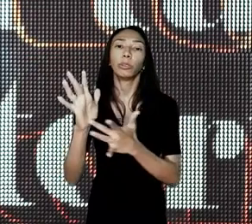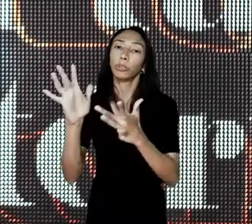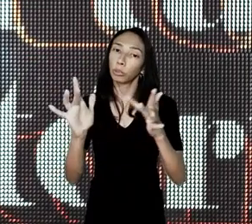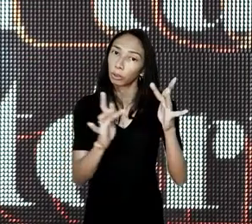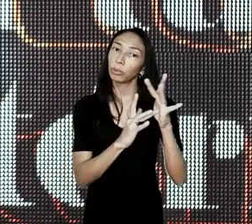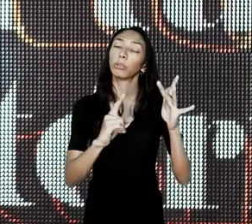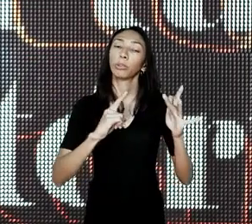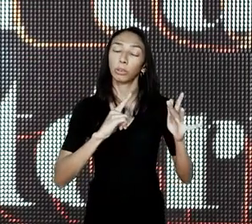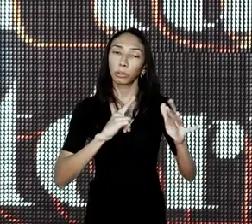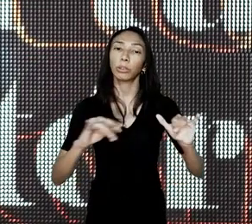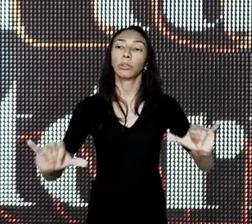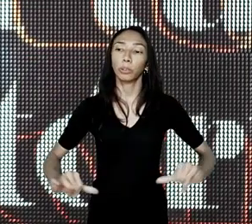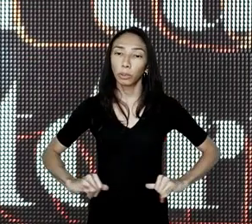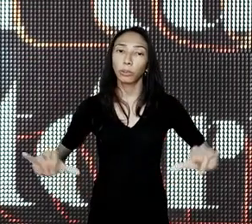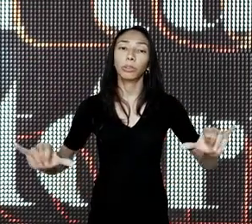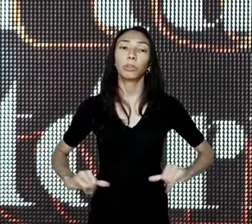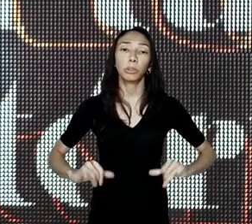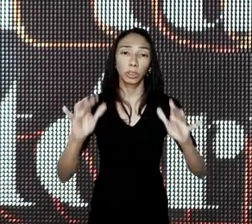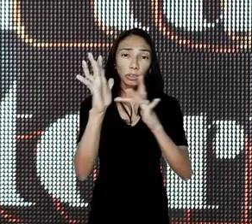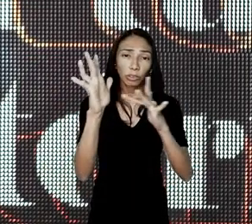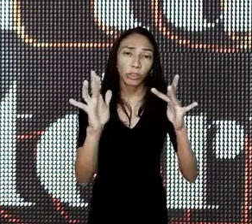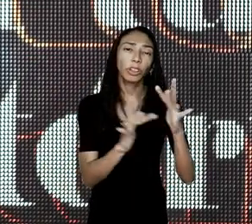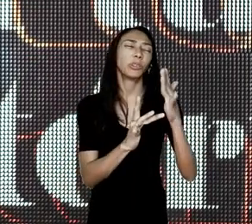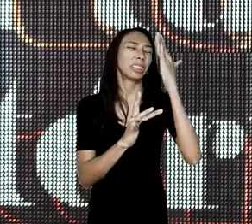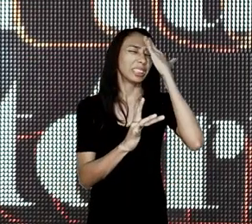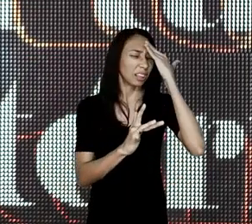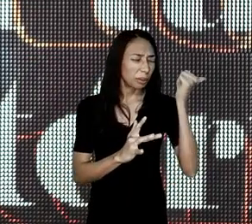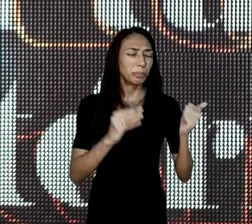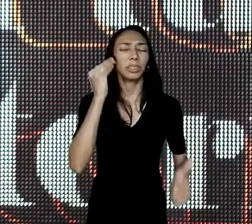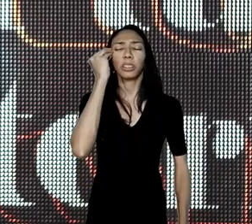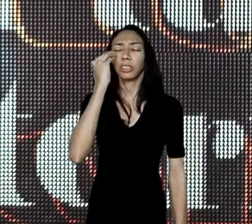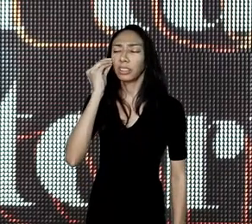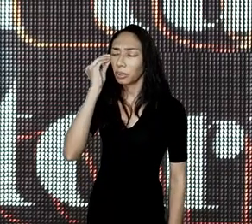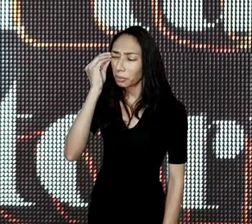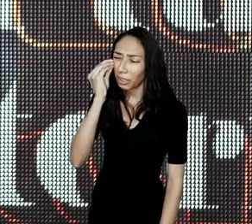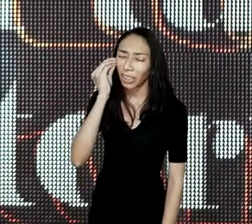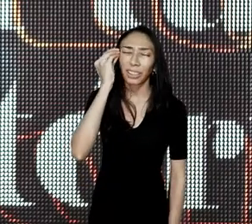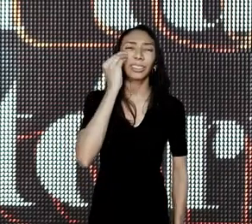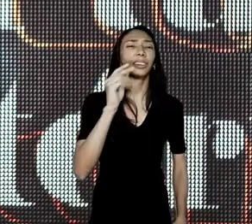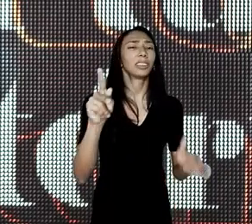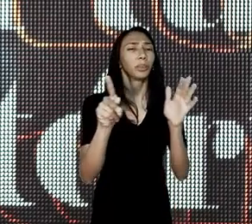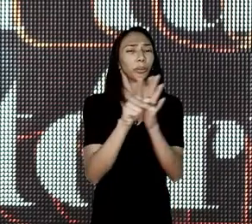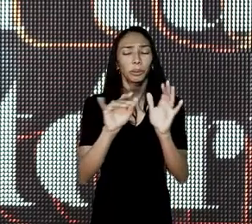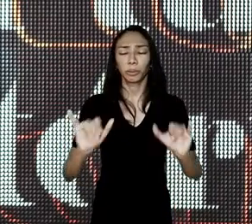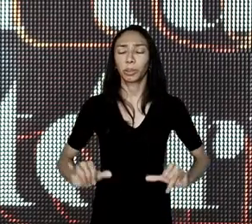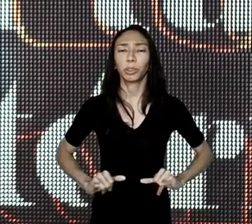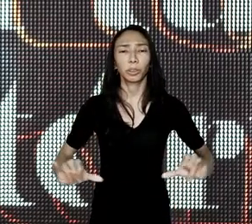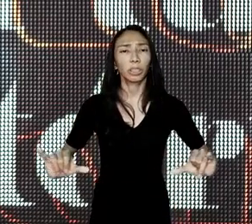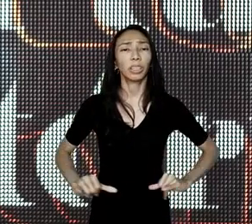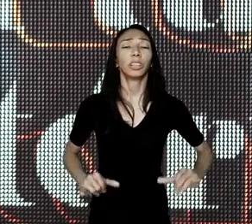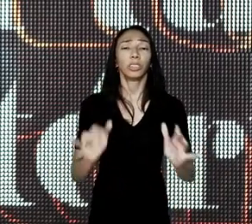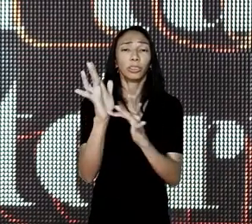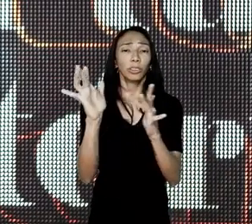de dores, sabia o que era sofrer, saber do hebraico, expert em lidar com o sofrimento. Jesus podia trazer um remédio